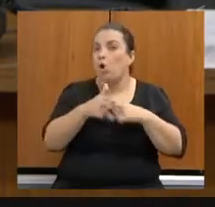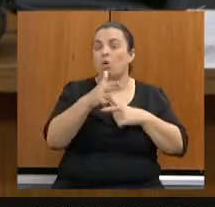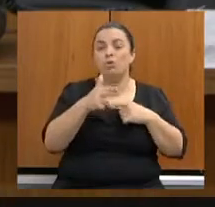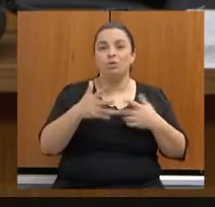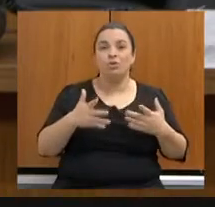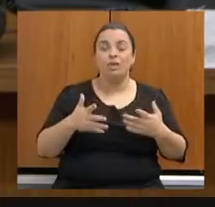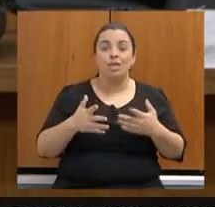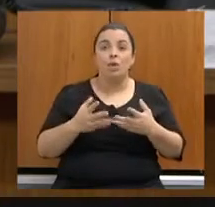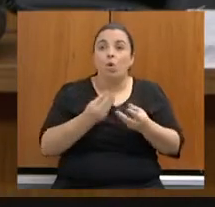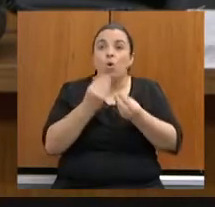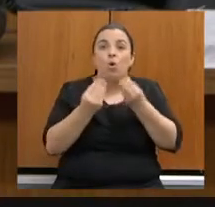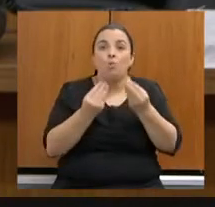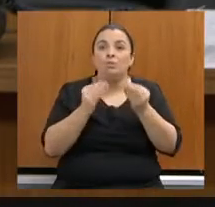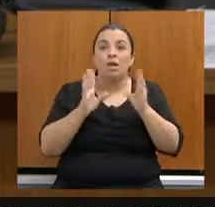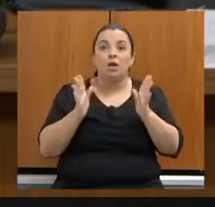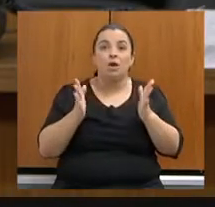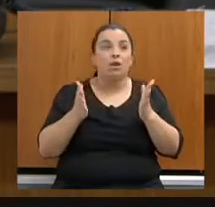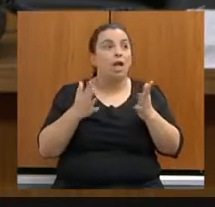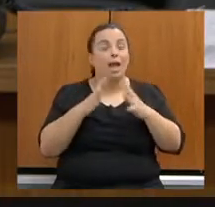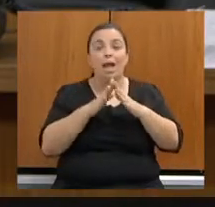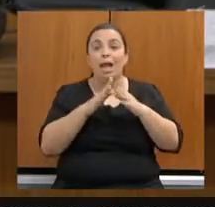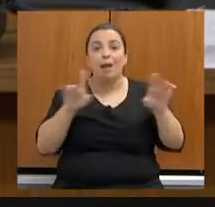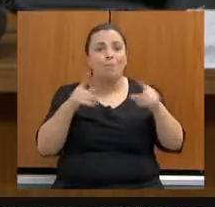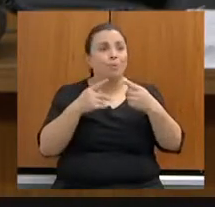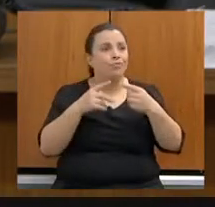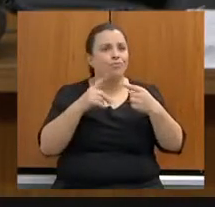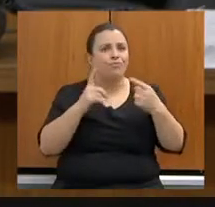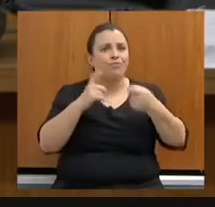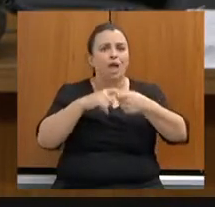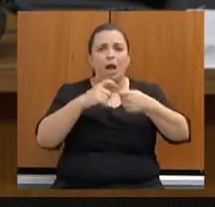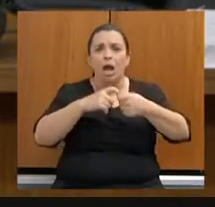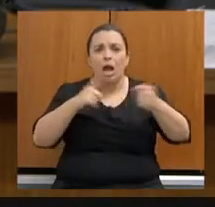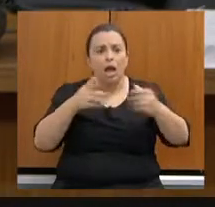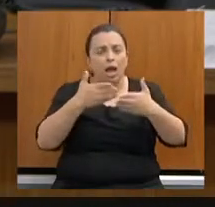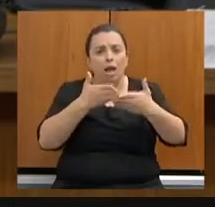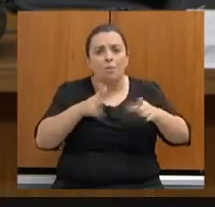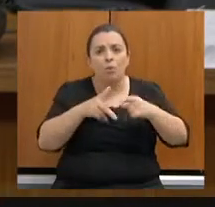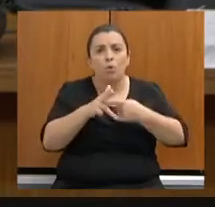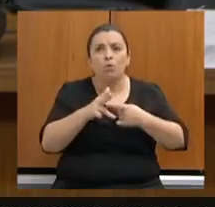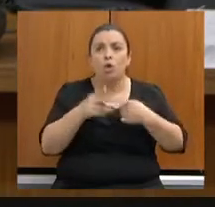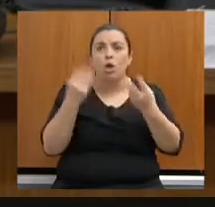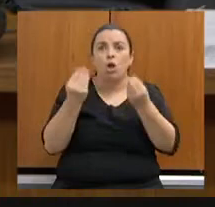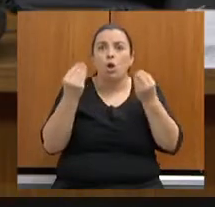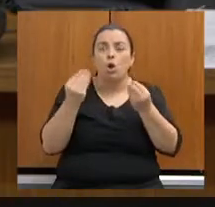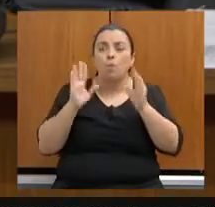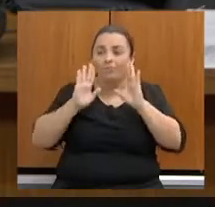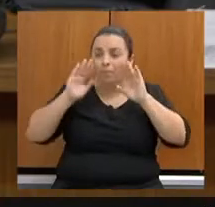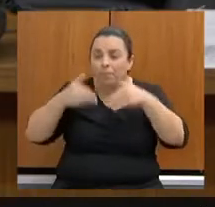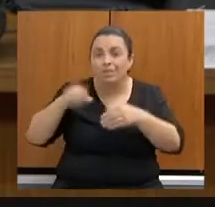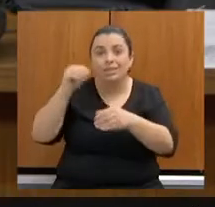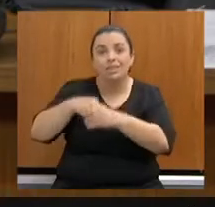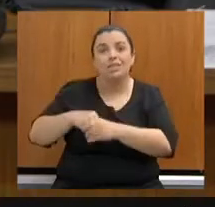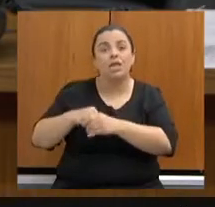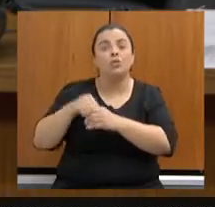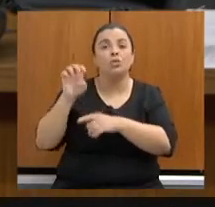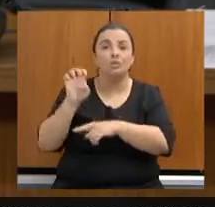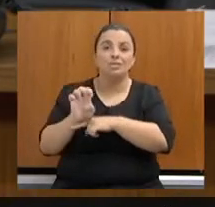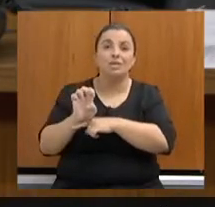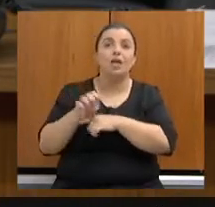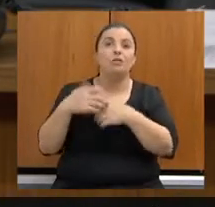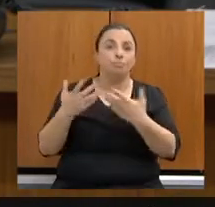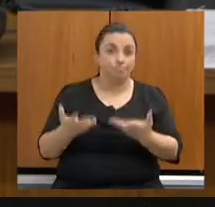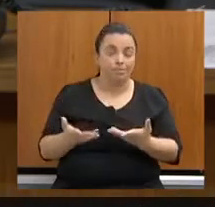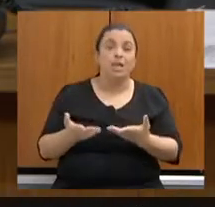estado da noite para o dia e o estado no momento que se encontra dificuldade financeira Eu já levei o governador pode visitar as obras do Hospital